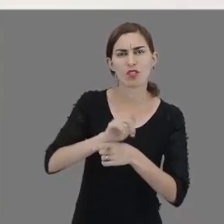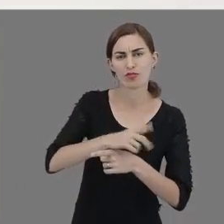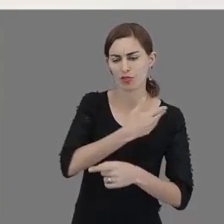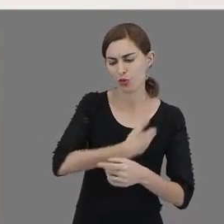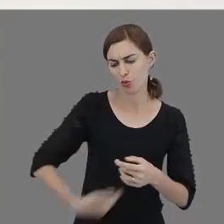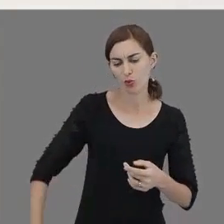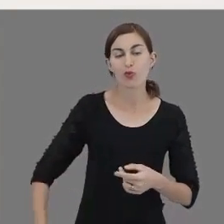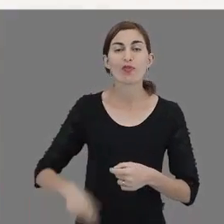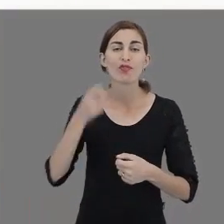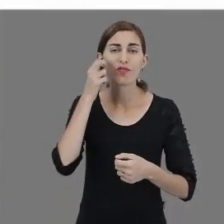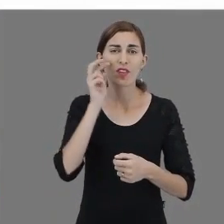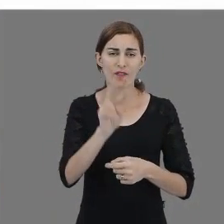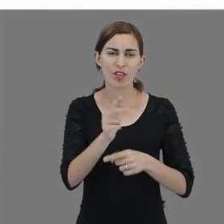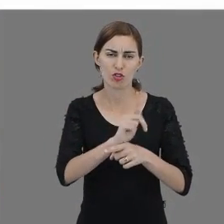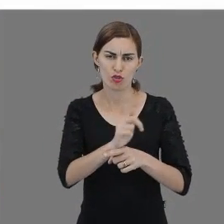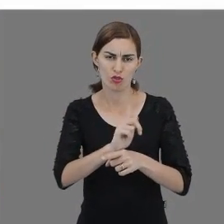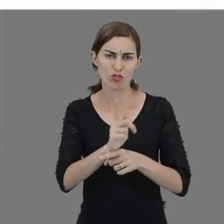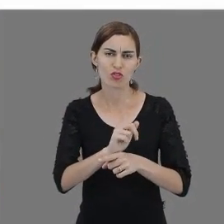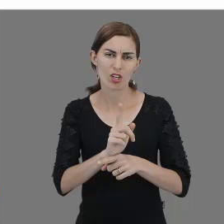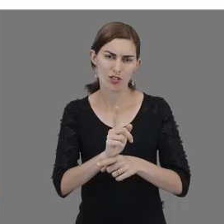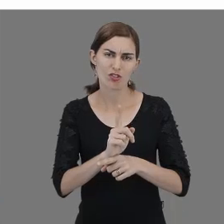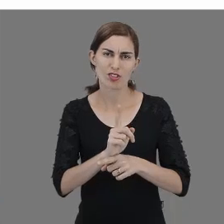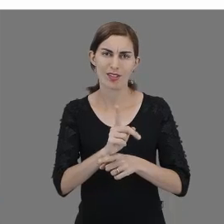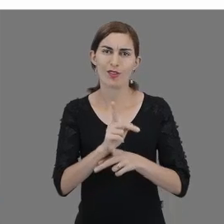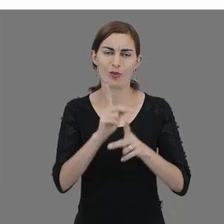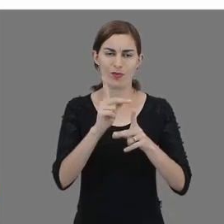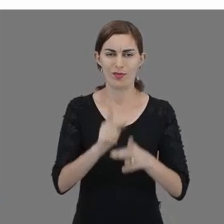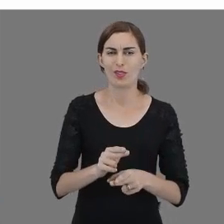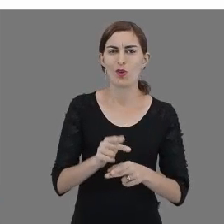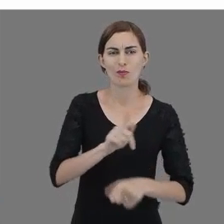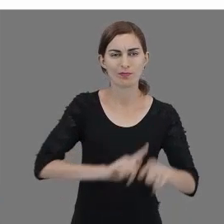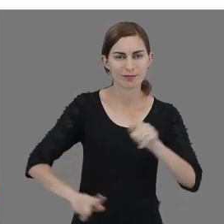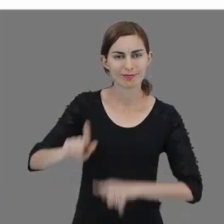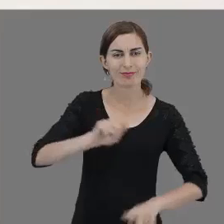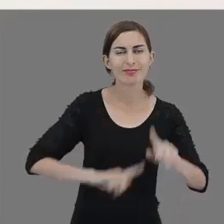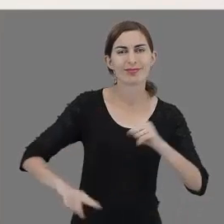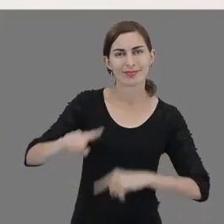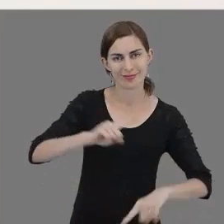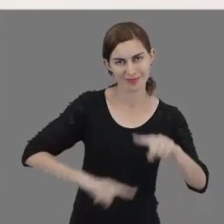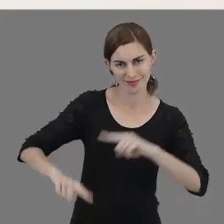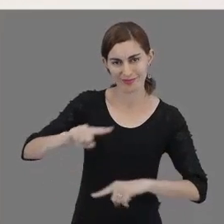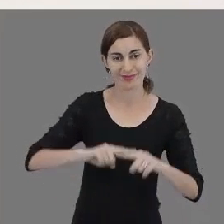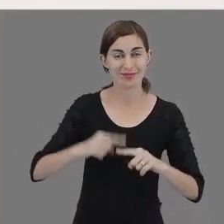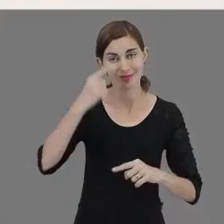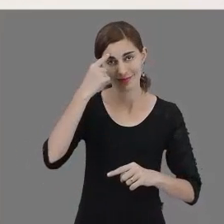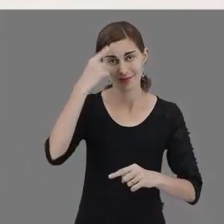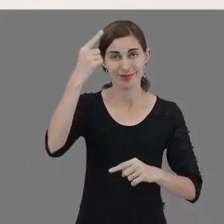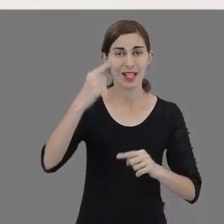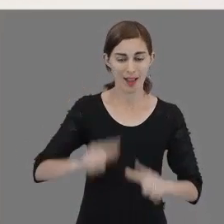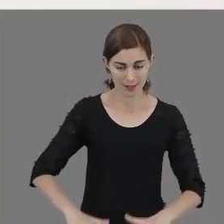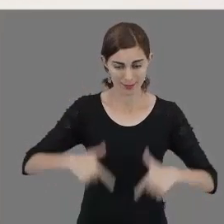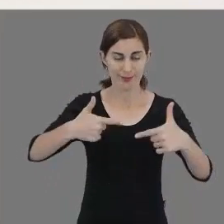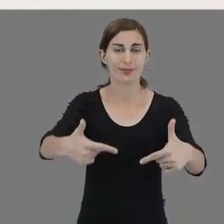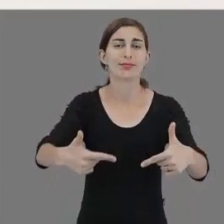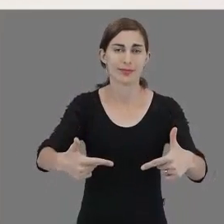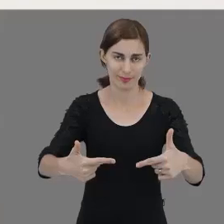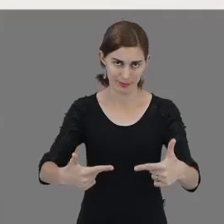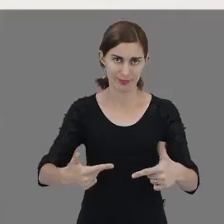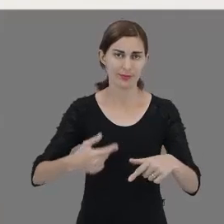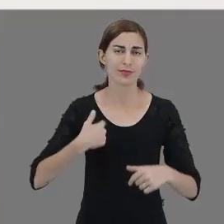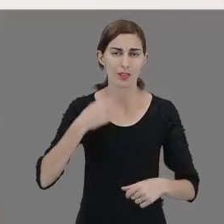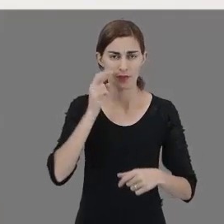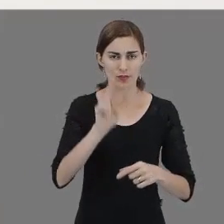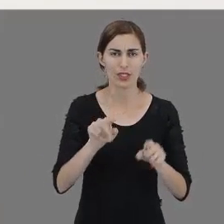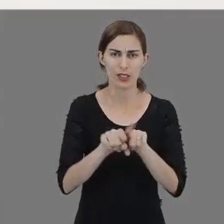gente tem que a gestão ela é o ato ou efeito de gerir. E aí a gente já pode remontar a ideia de ação. E a gente